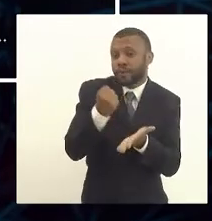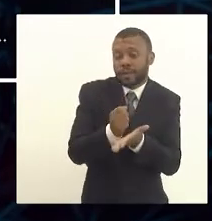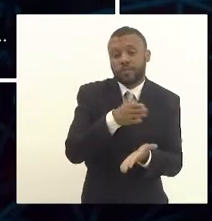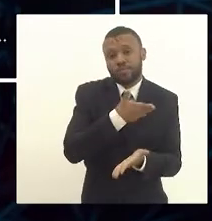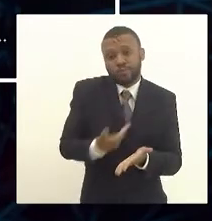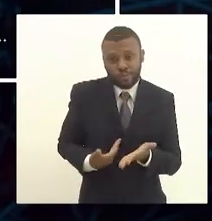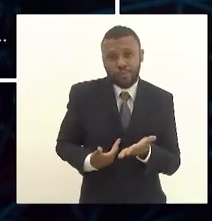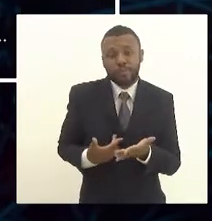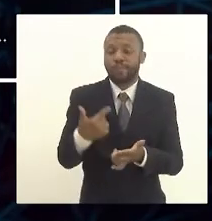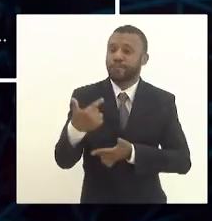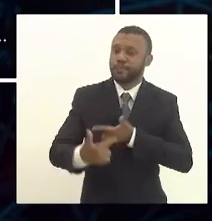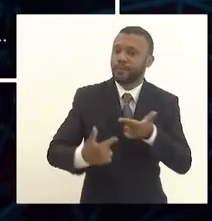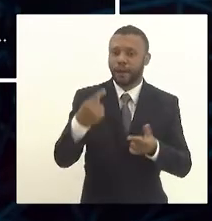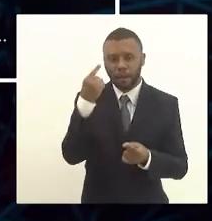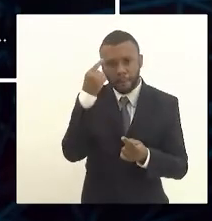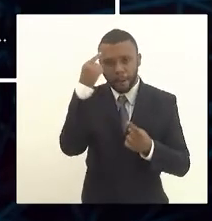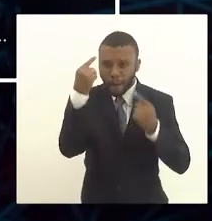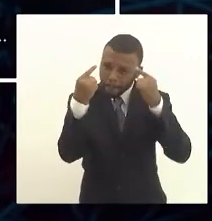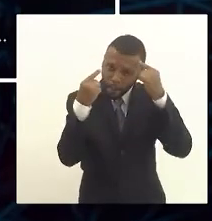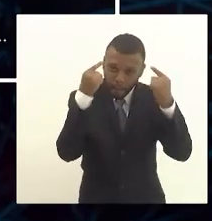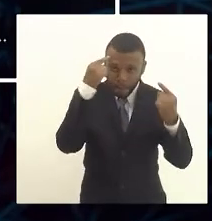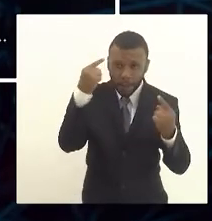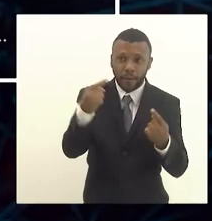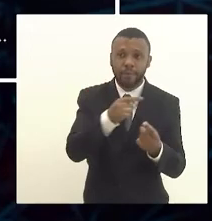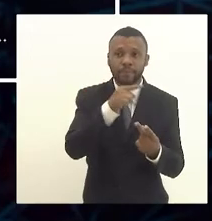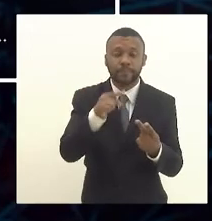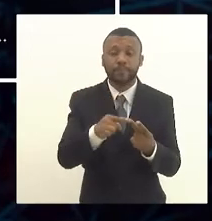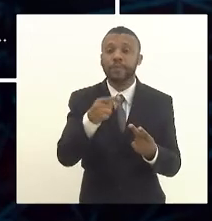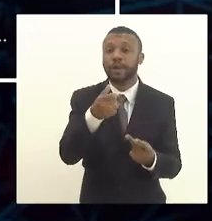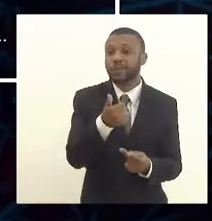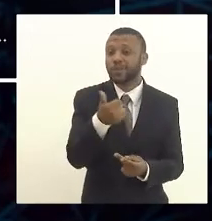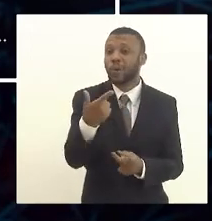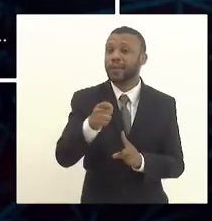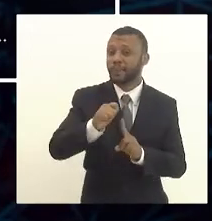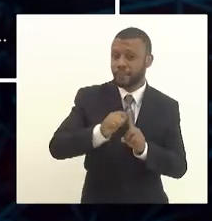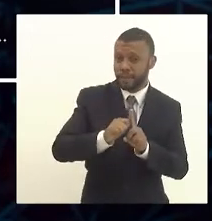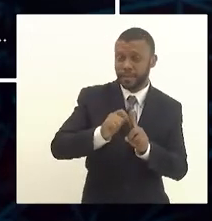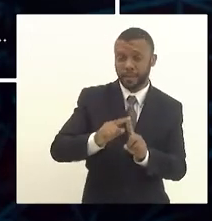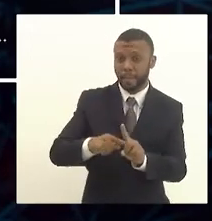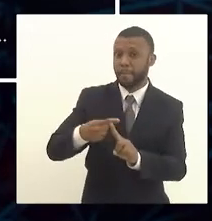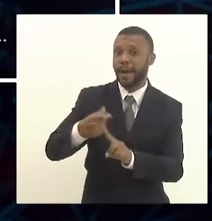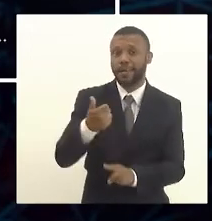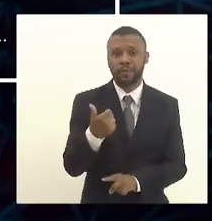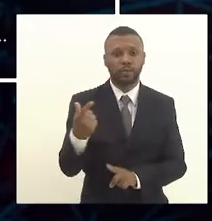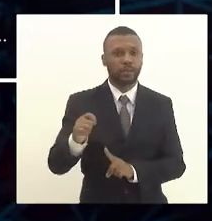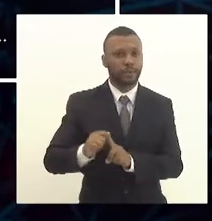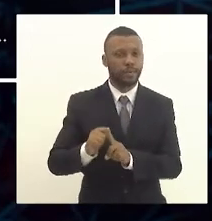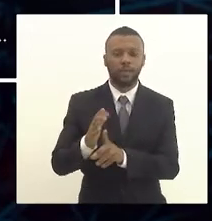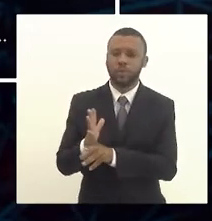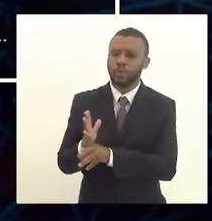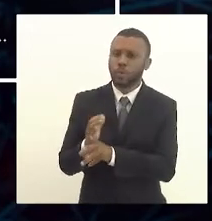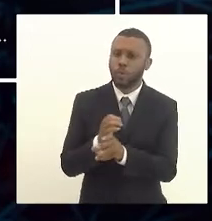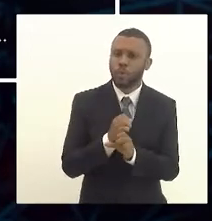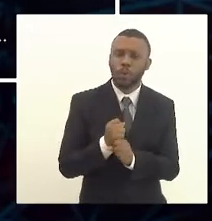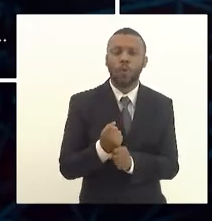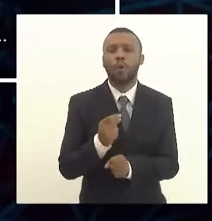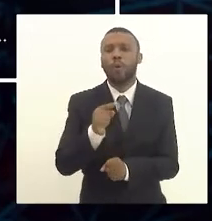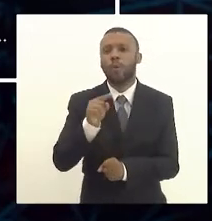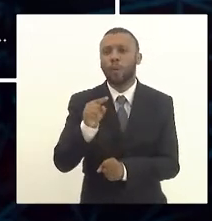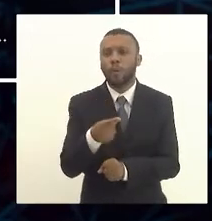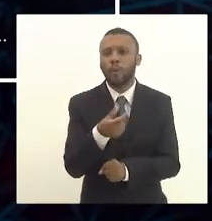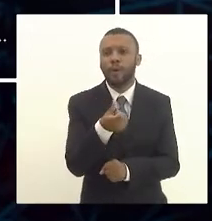meio de licitação simplificada 12 meses mais 12 meses e um valor máximo de R$1.600. Se a